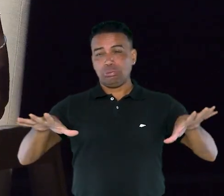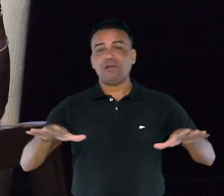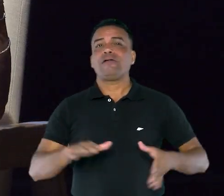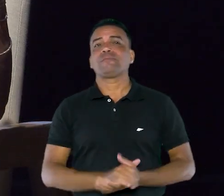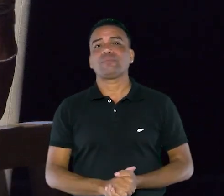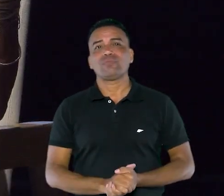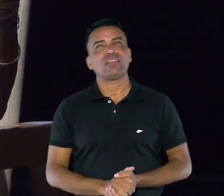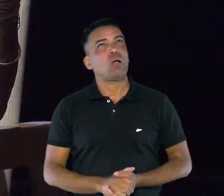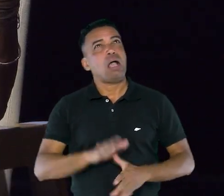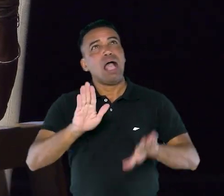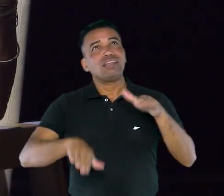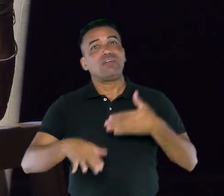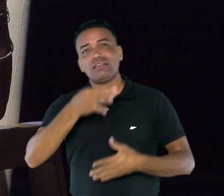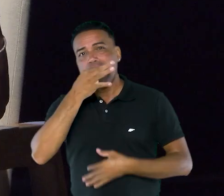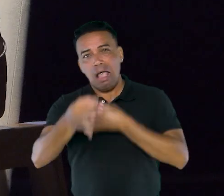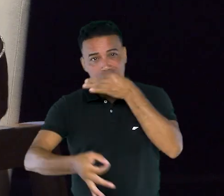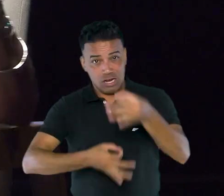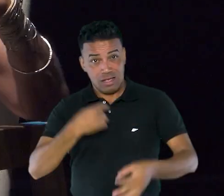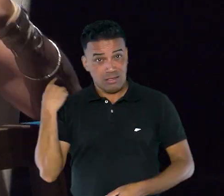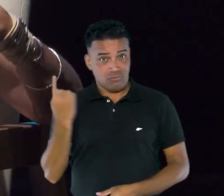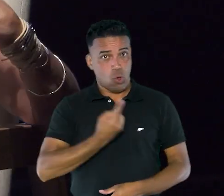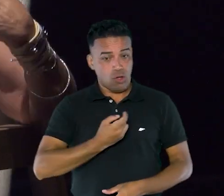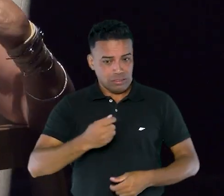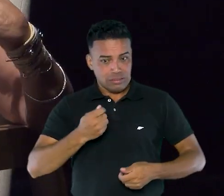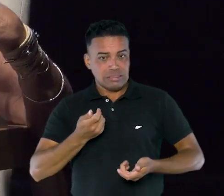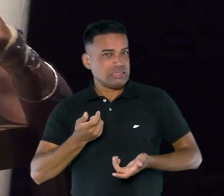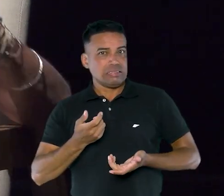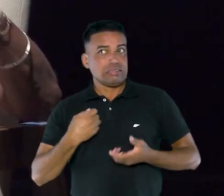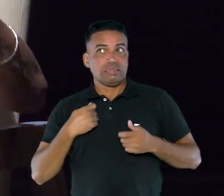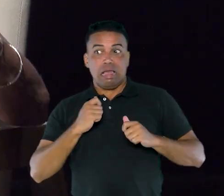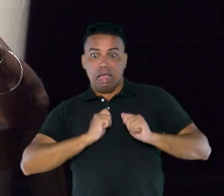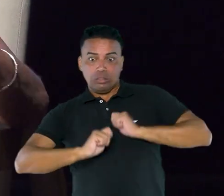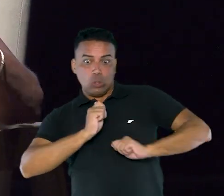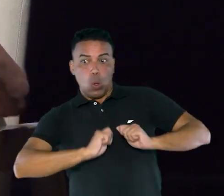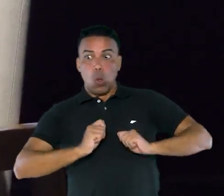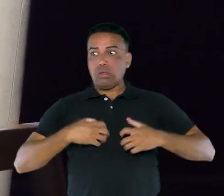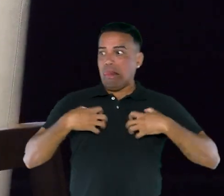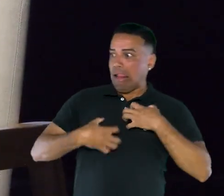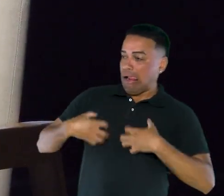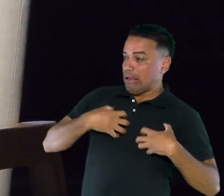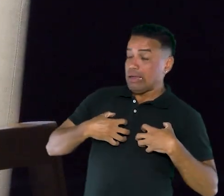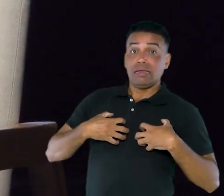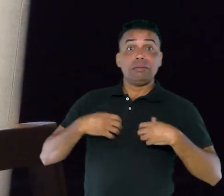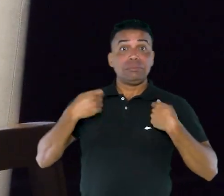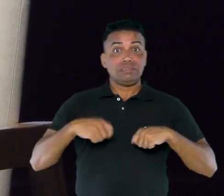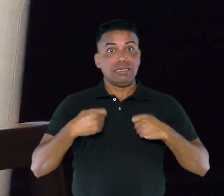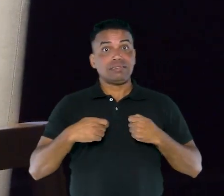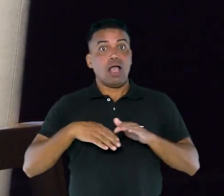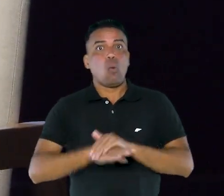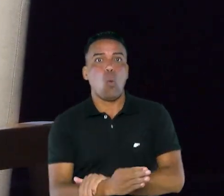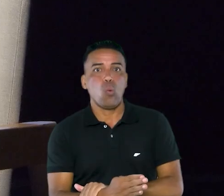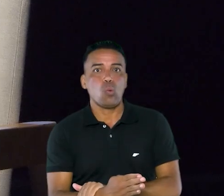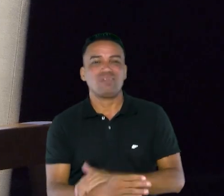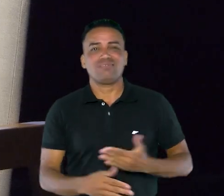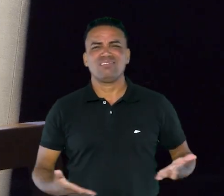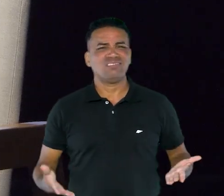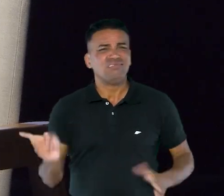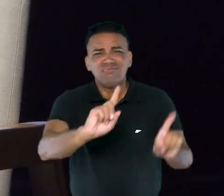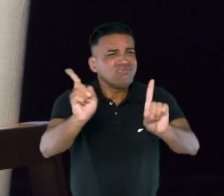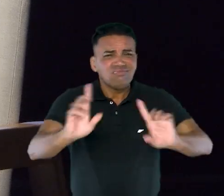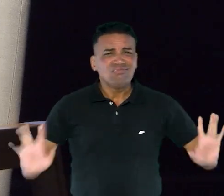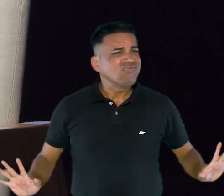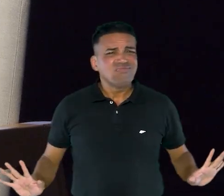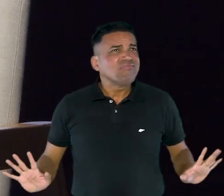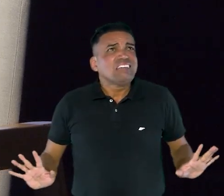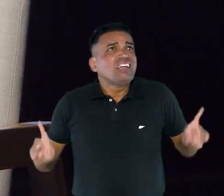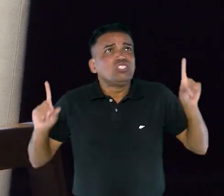Às vezes, a gente tende a achar que é a gente que está muito ansioso e angustiado e que a gente tem que arranjar um jeito de lidar com isso. Mas